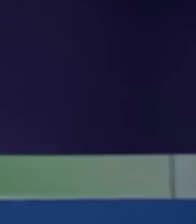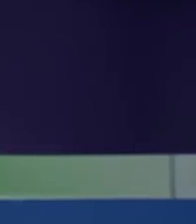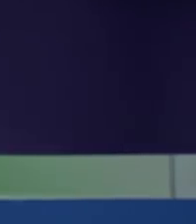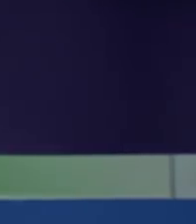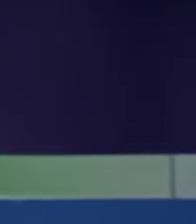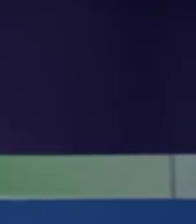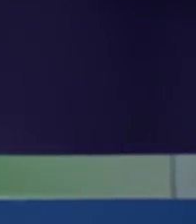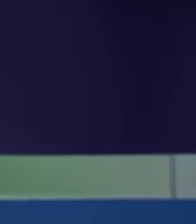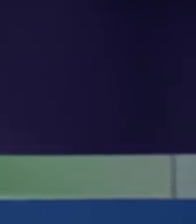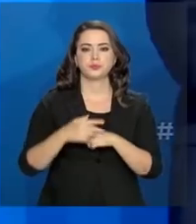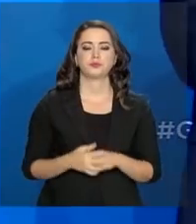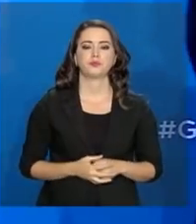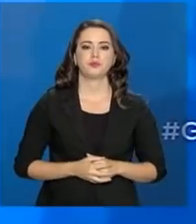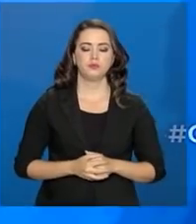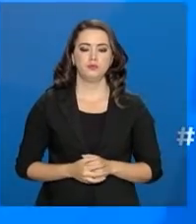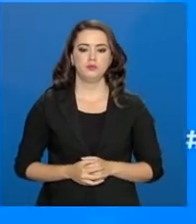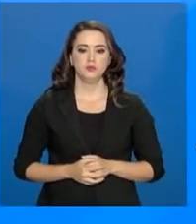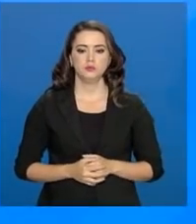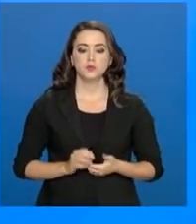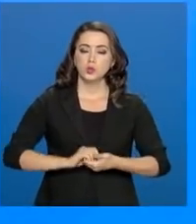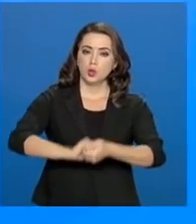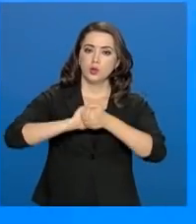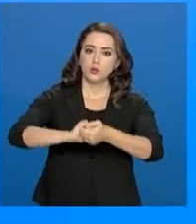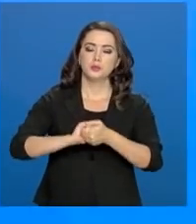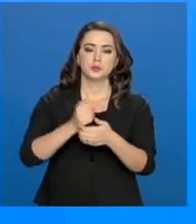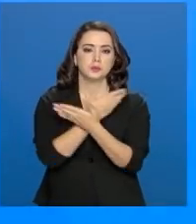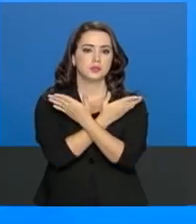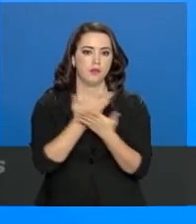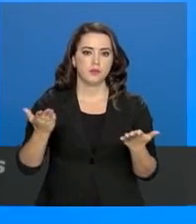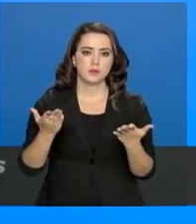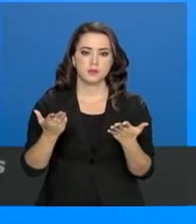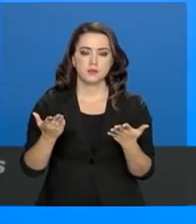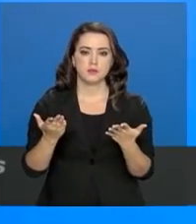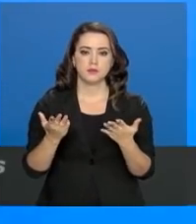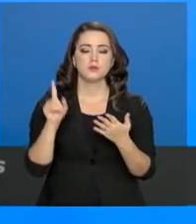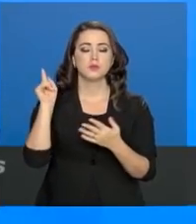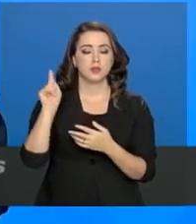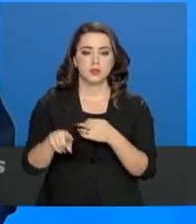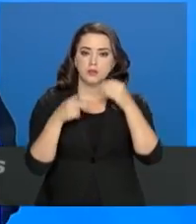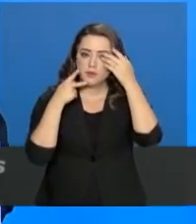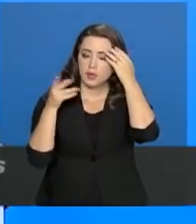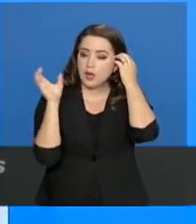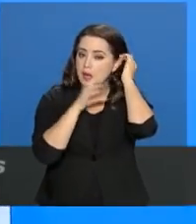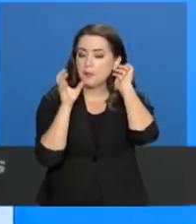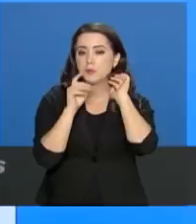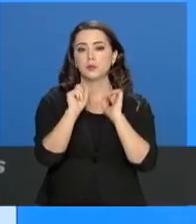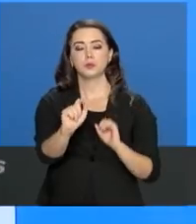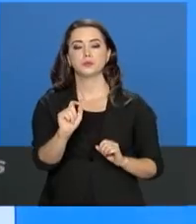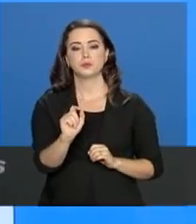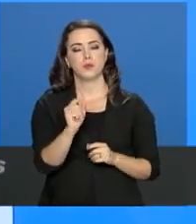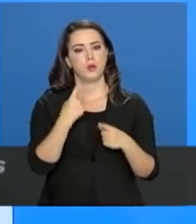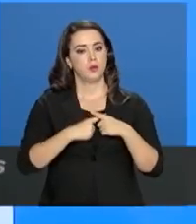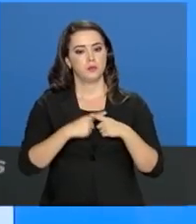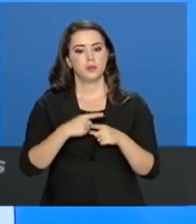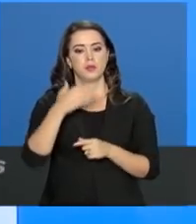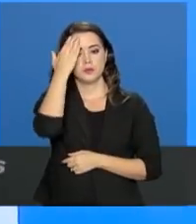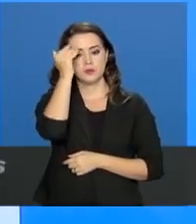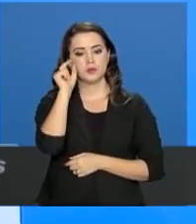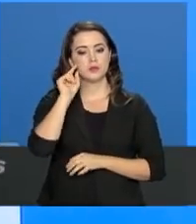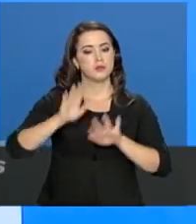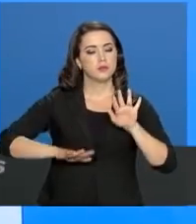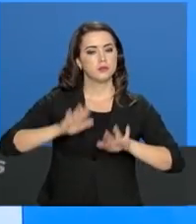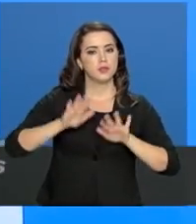vamos ver essa entrevista vou cumprimentá los a todos e fazer um breve relato até porque eu sei que em